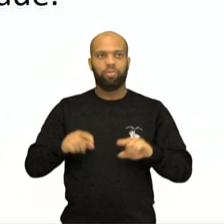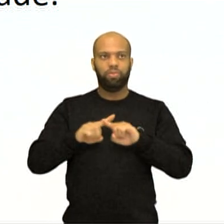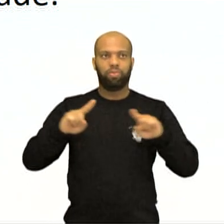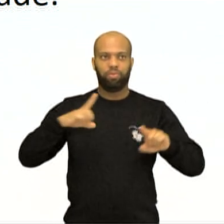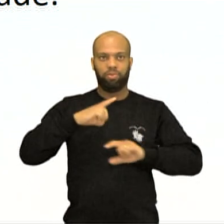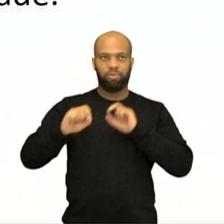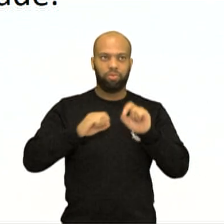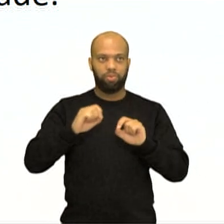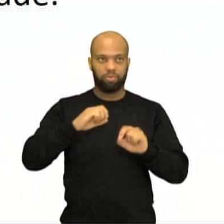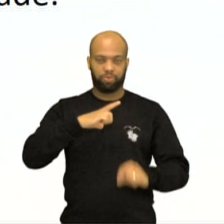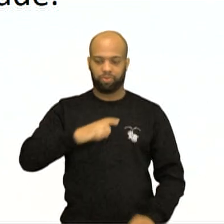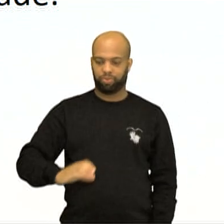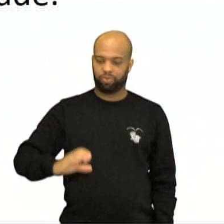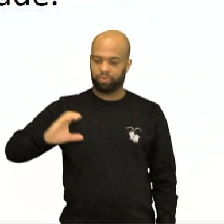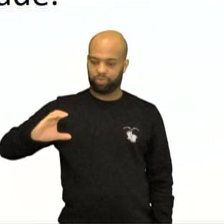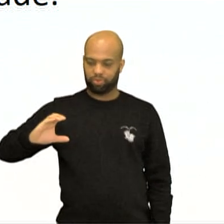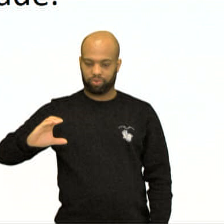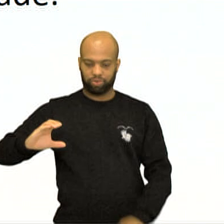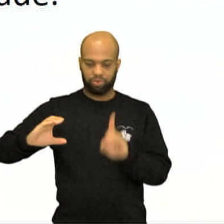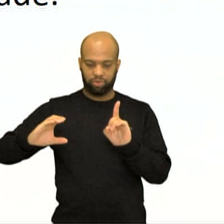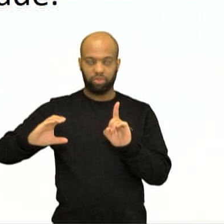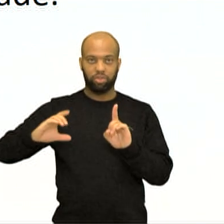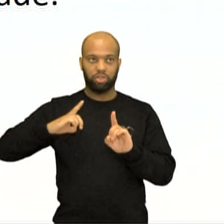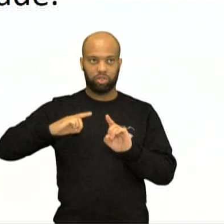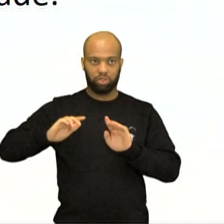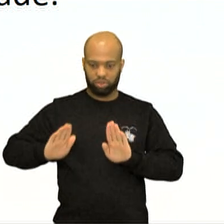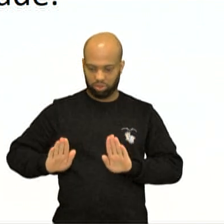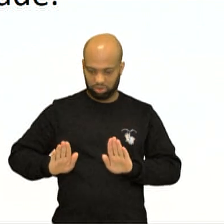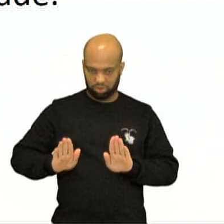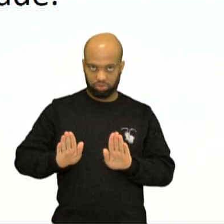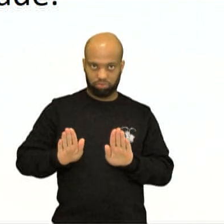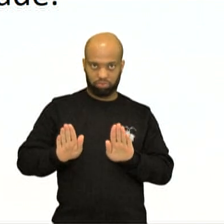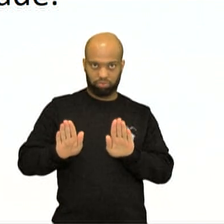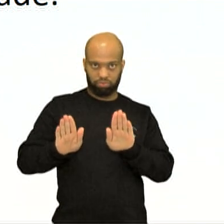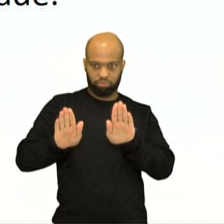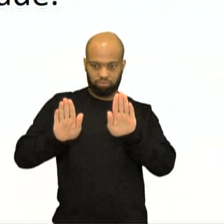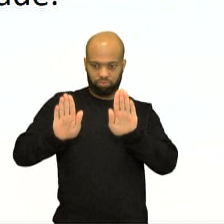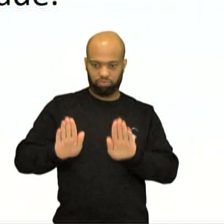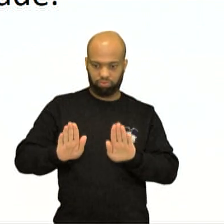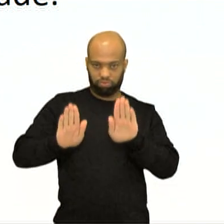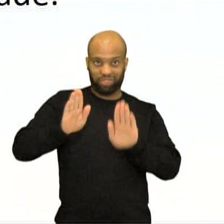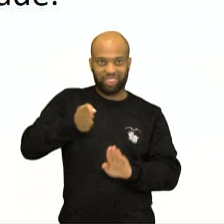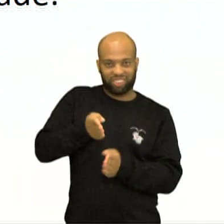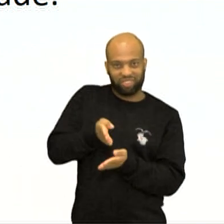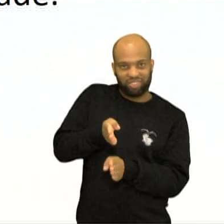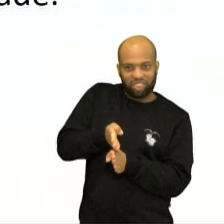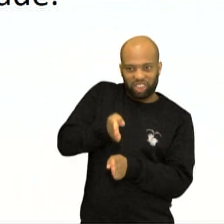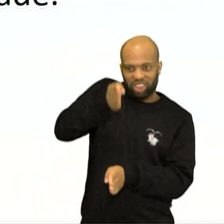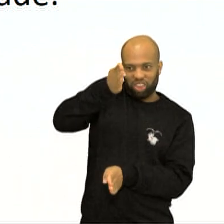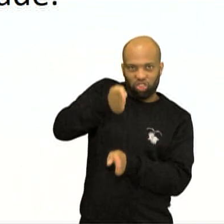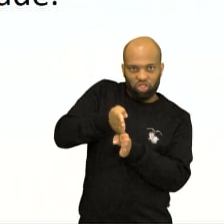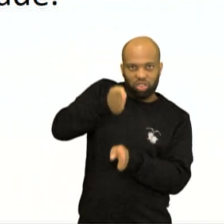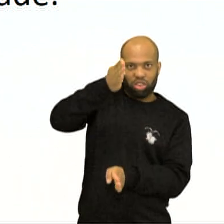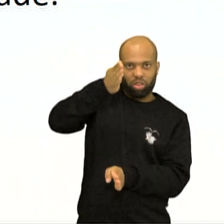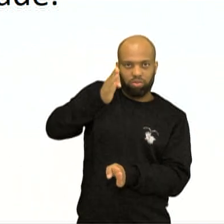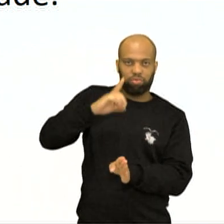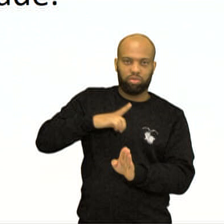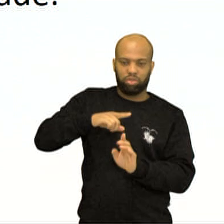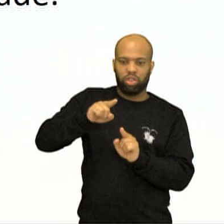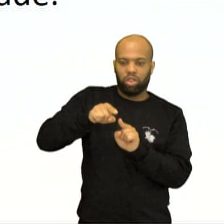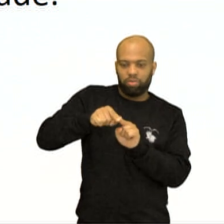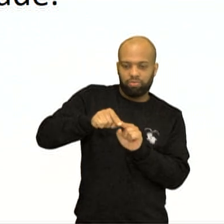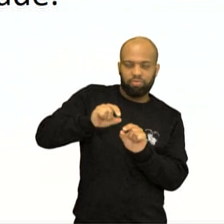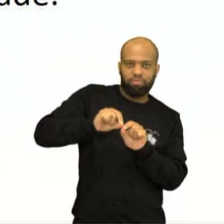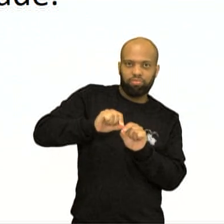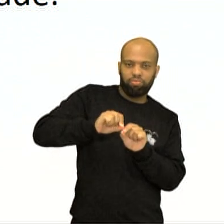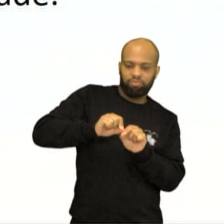de baixo para cima, ou seja, a sua direção, ela é vertical, certo? Então, a gente pode dizer que é a direção